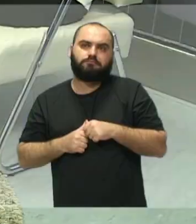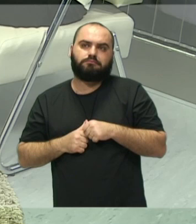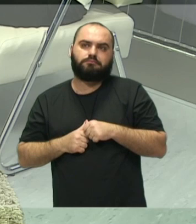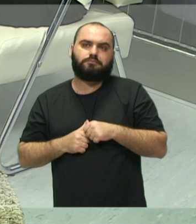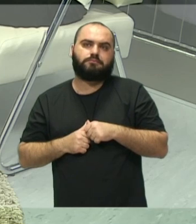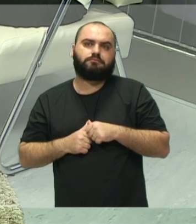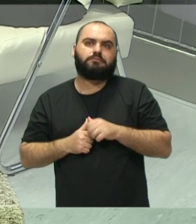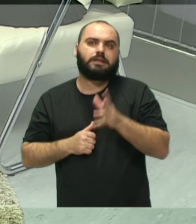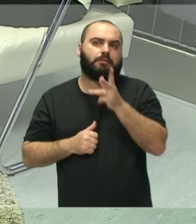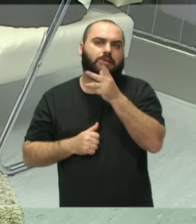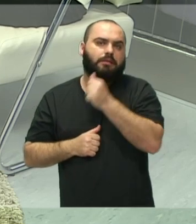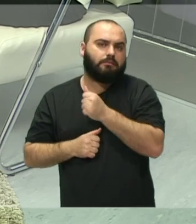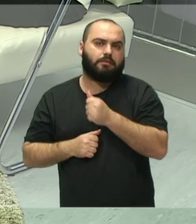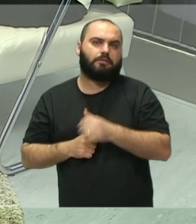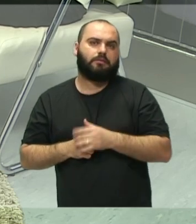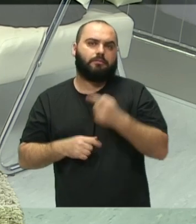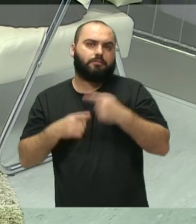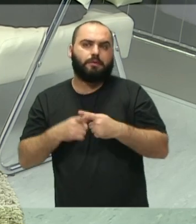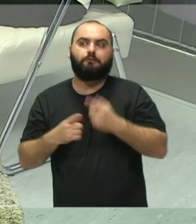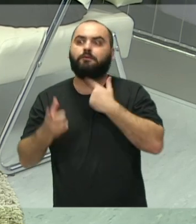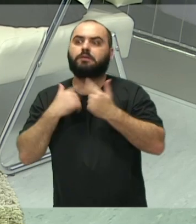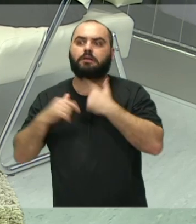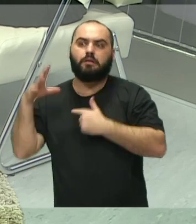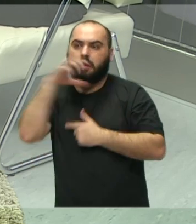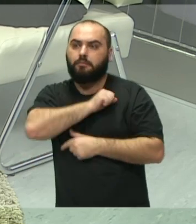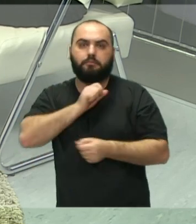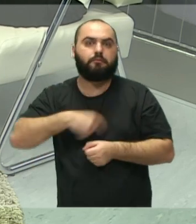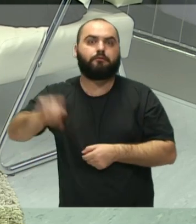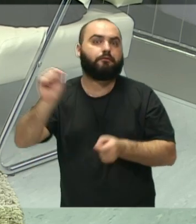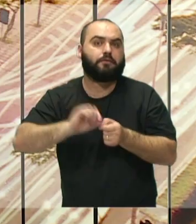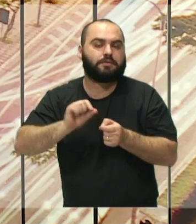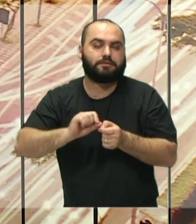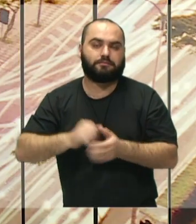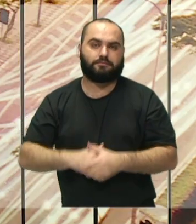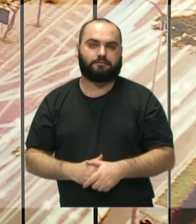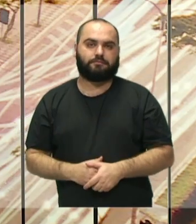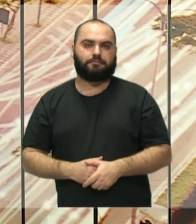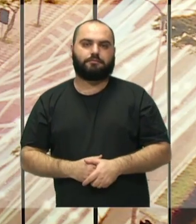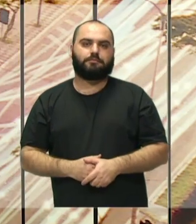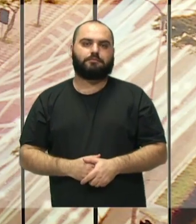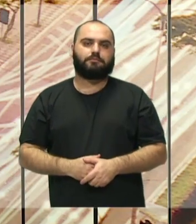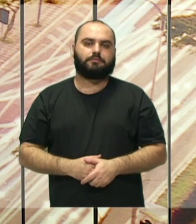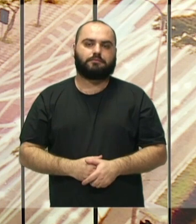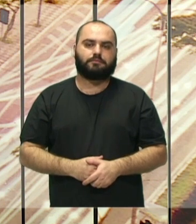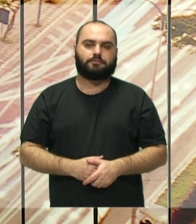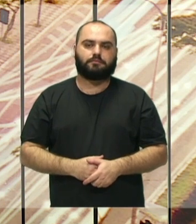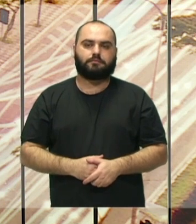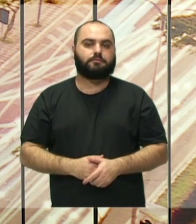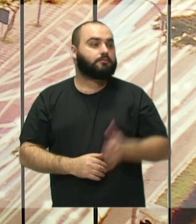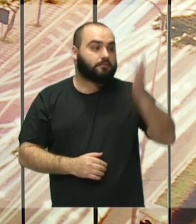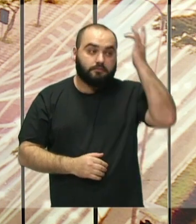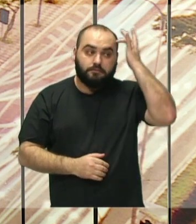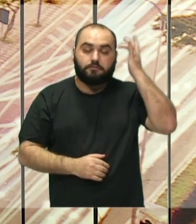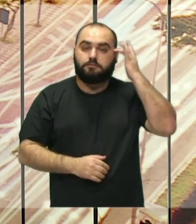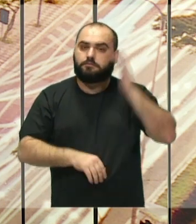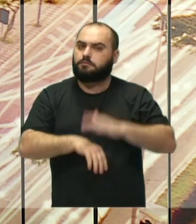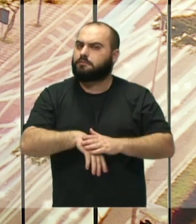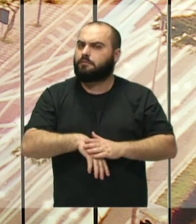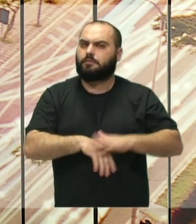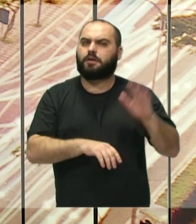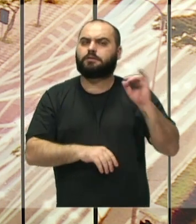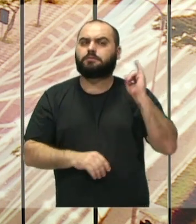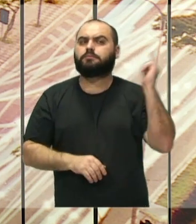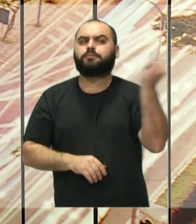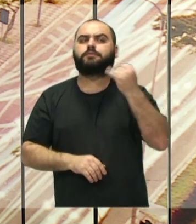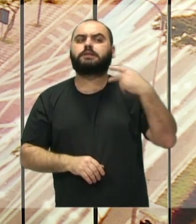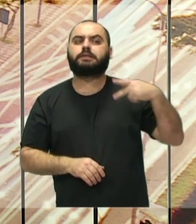angústia, né? Porque dá muita vontade de fazer já, né? Vereadora, o que marcou como mais produtivo e de impacto social na